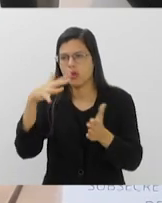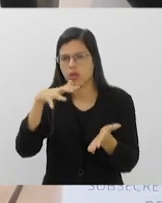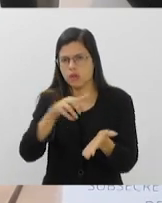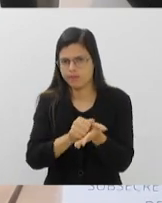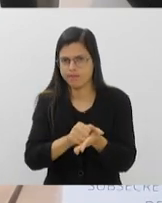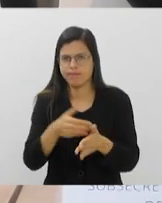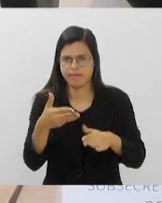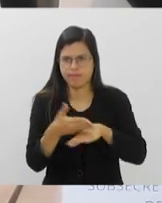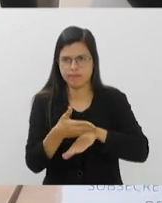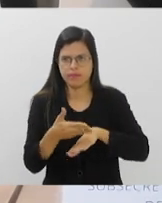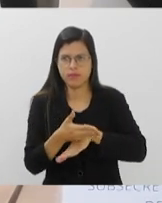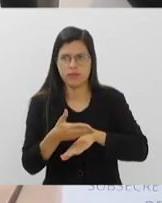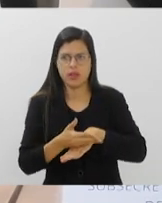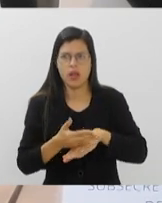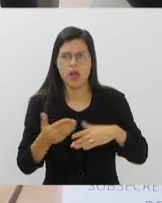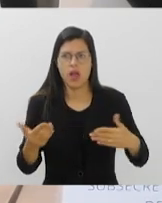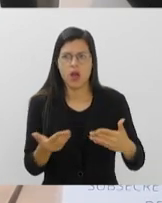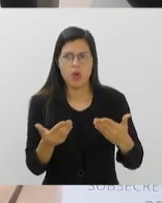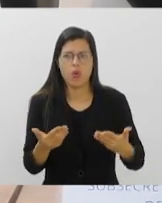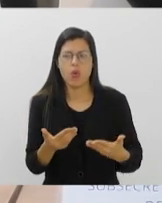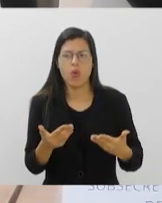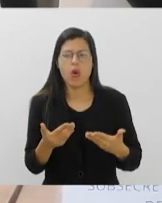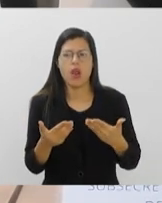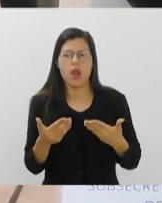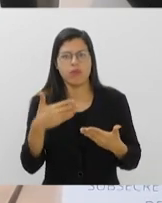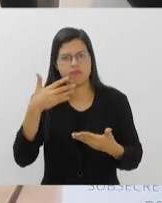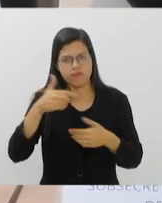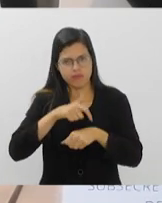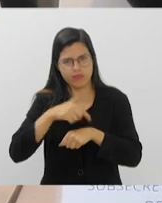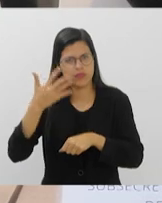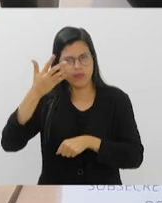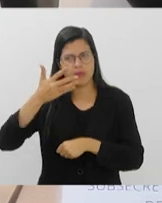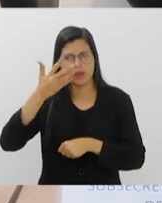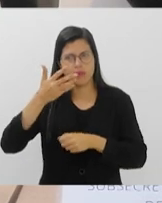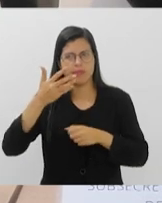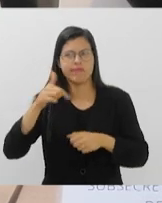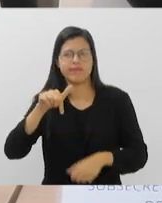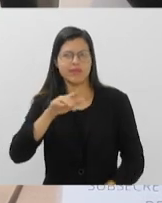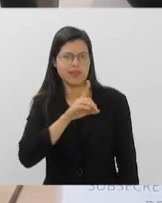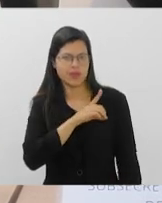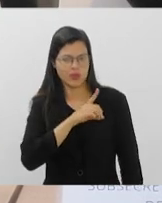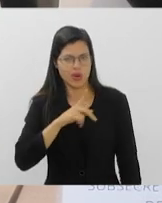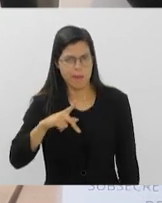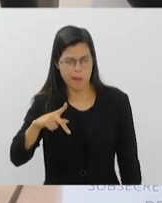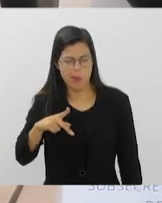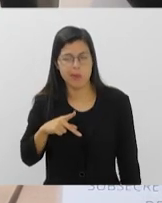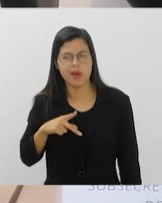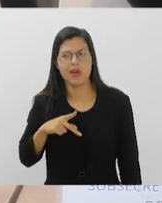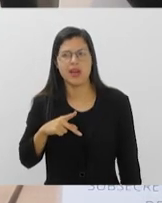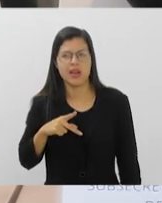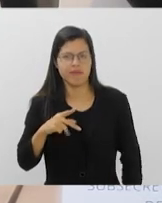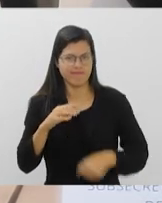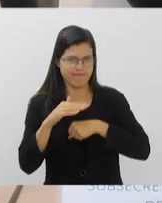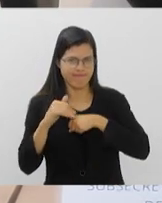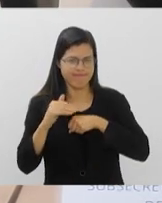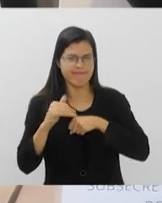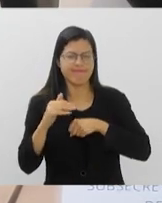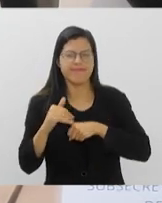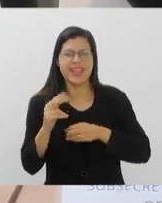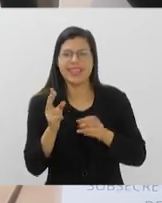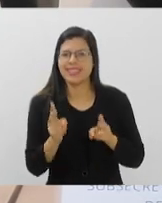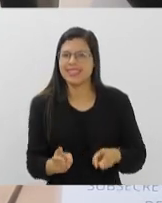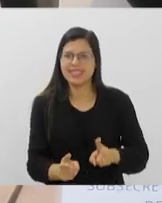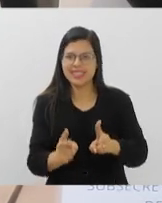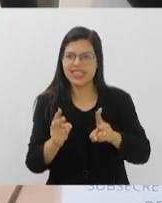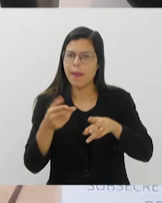presentes Abra a fala agora nesse momento pra nossa querida é defensora pública que sempre também